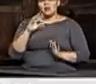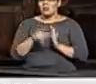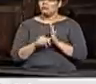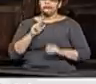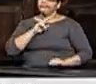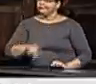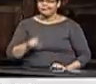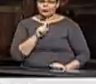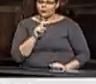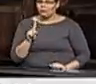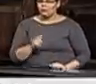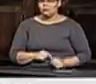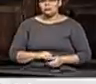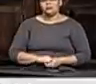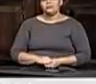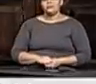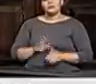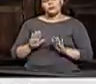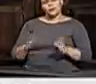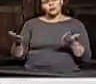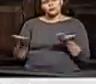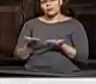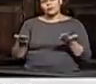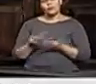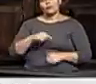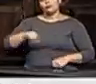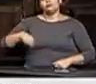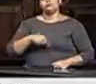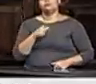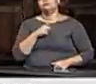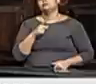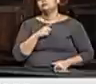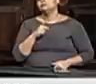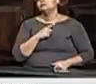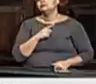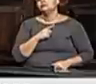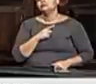é. Mas agora nós estamos